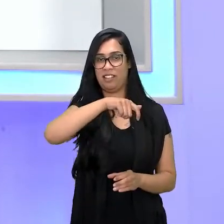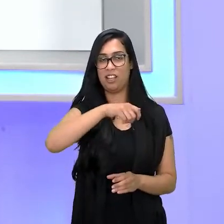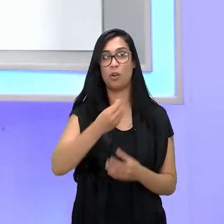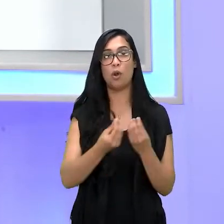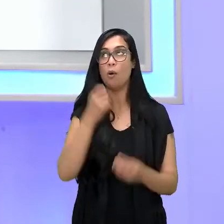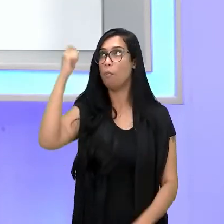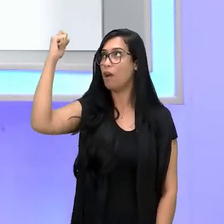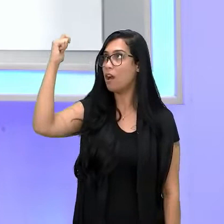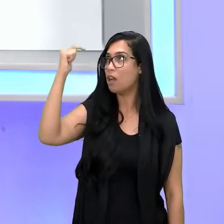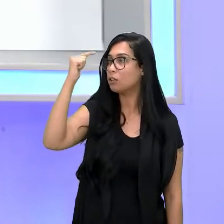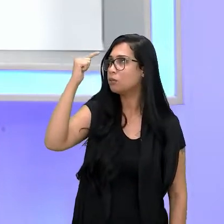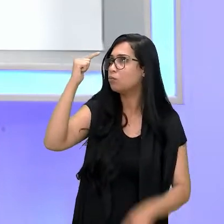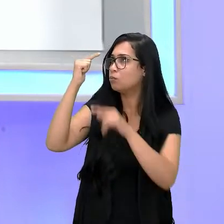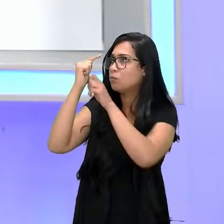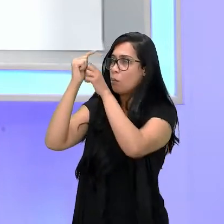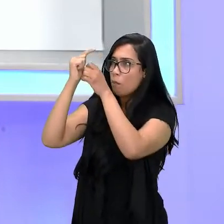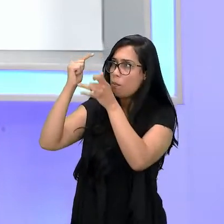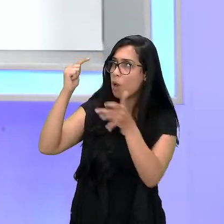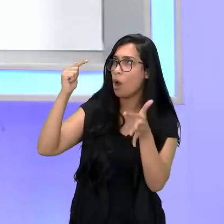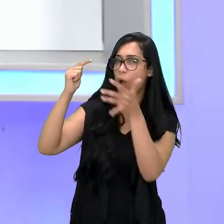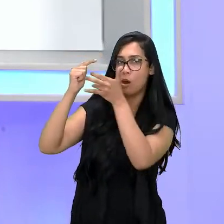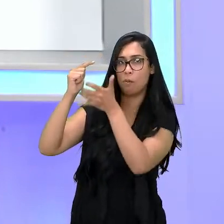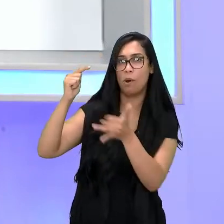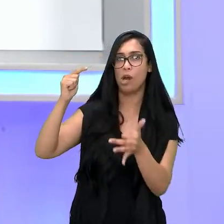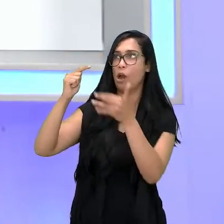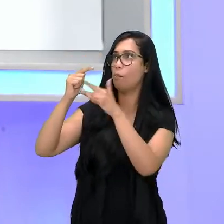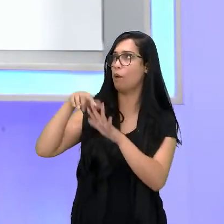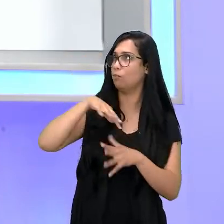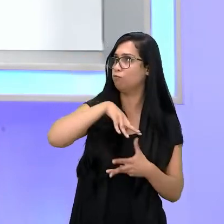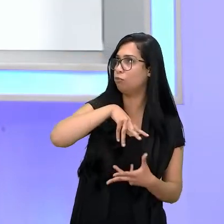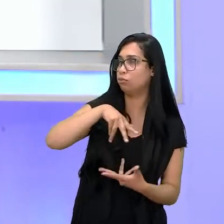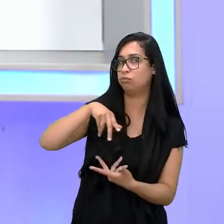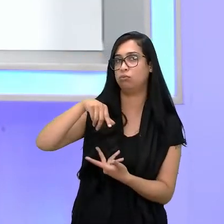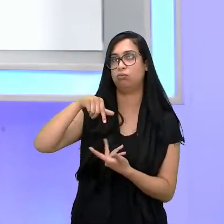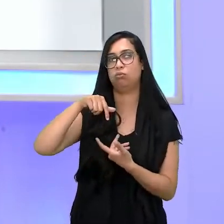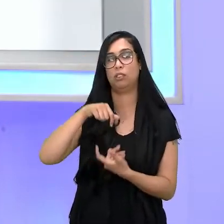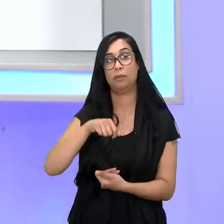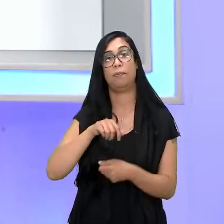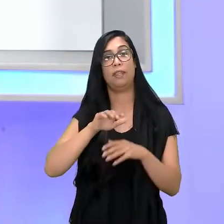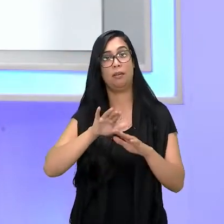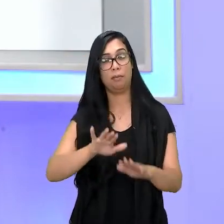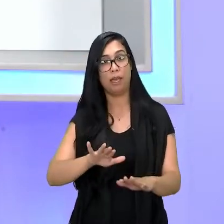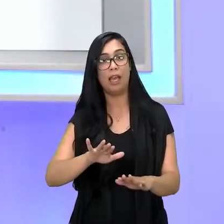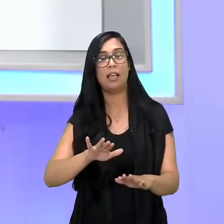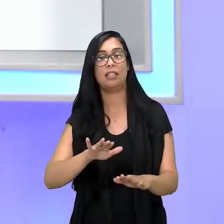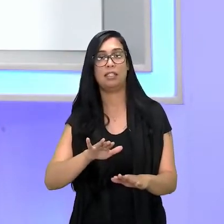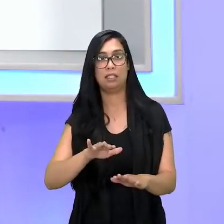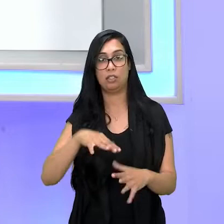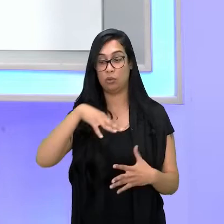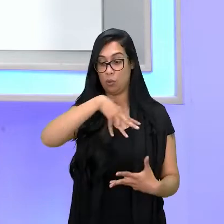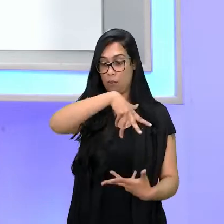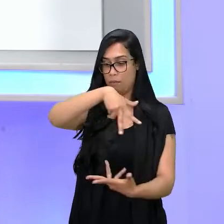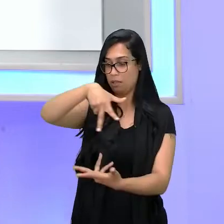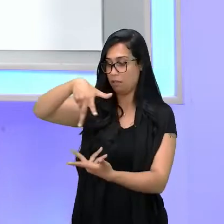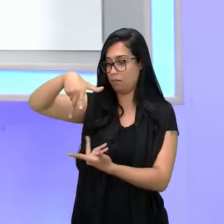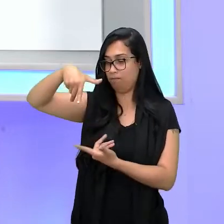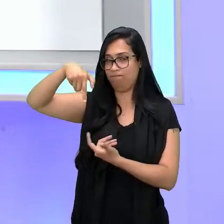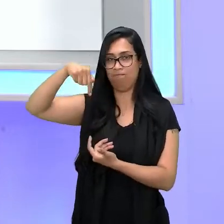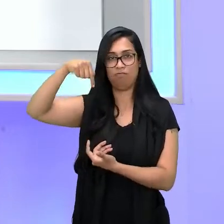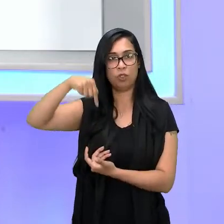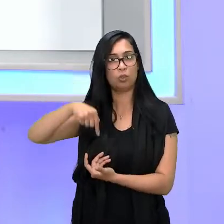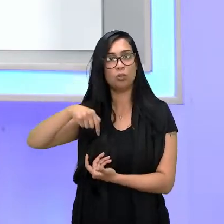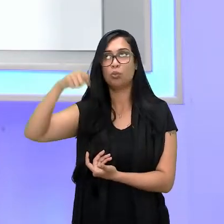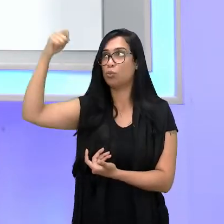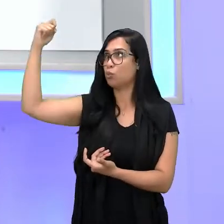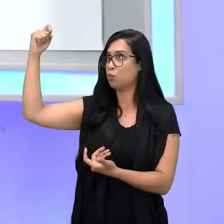planeta. A gente já falou que ficou para vocês interagirem aí, né? Mas o lugar, né, do planeta onde tem maior incidência de Sol o